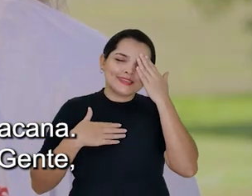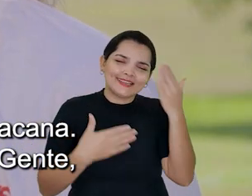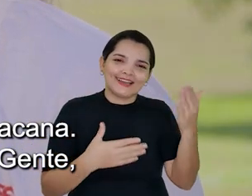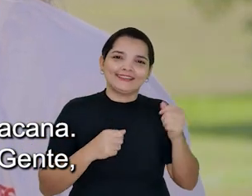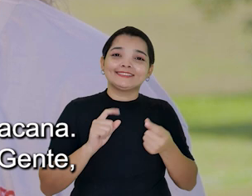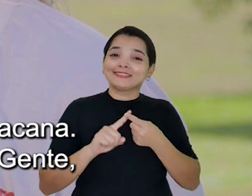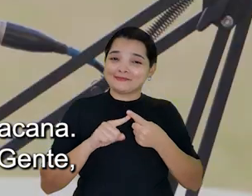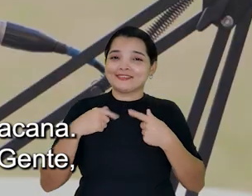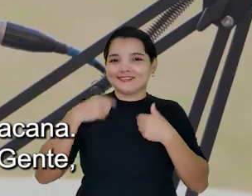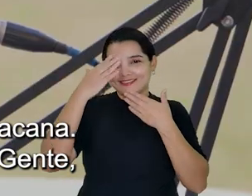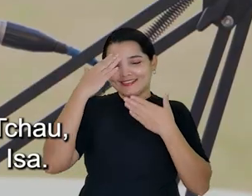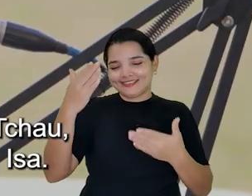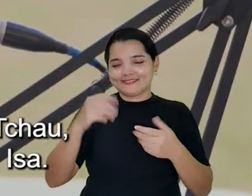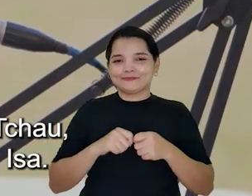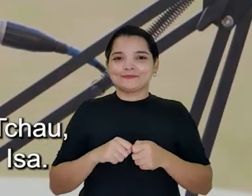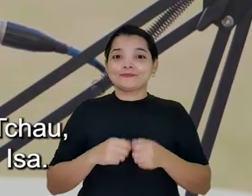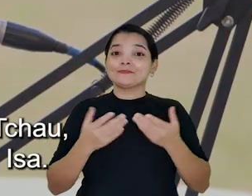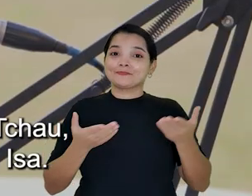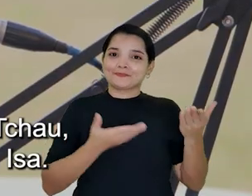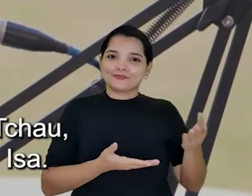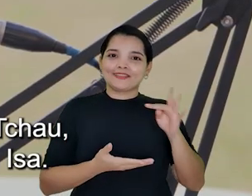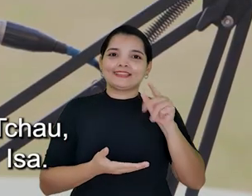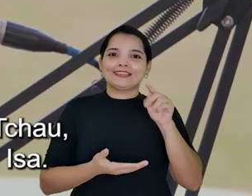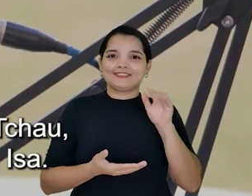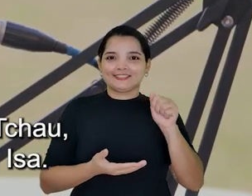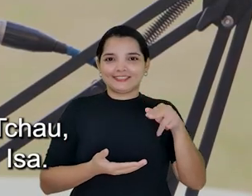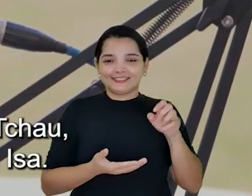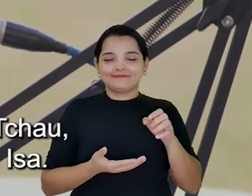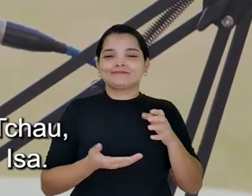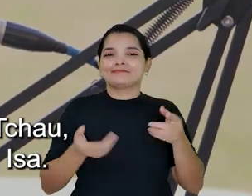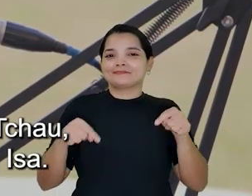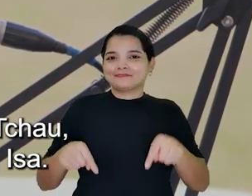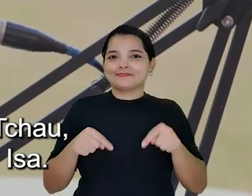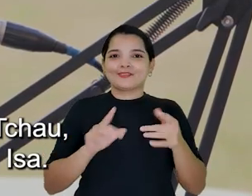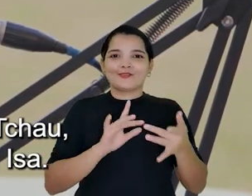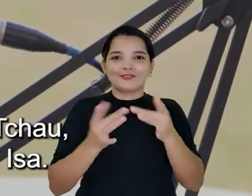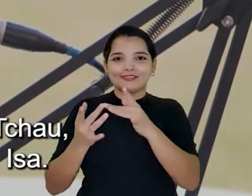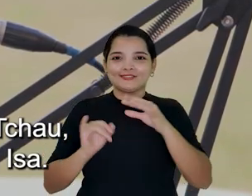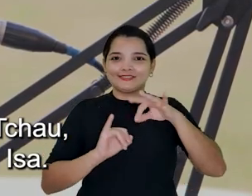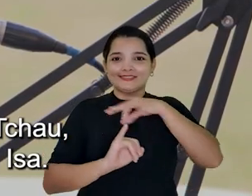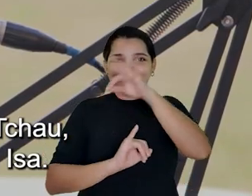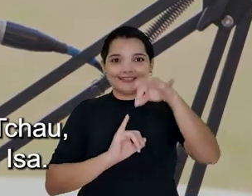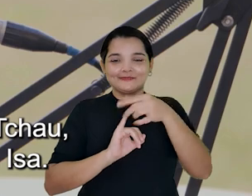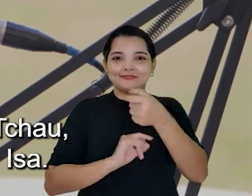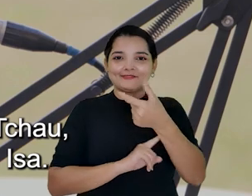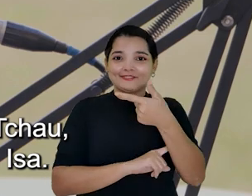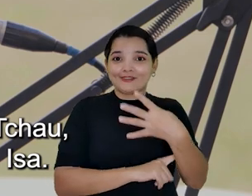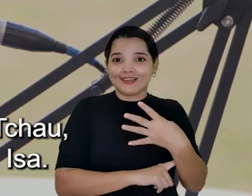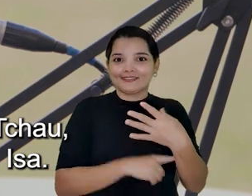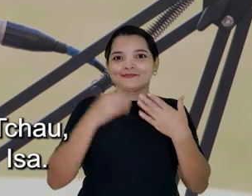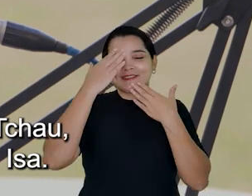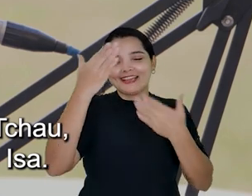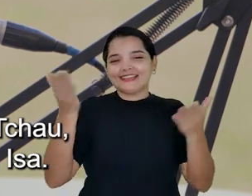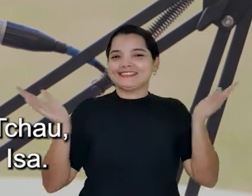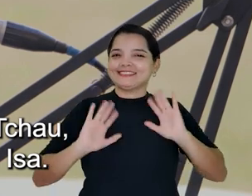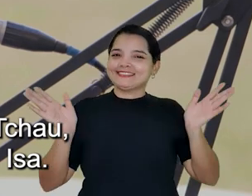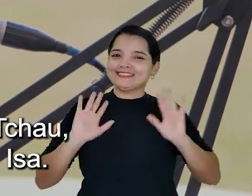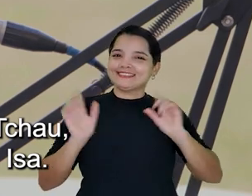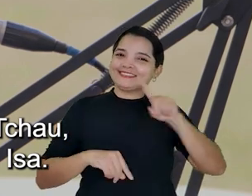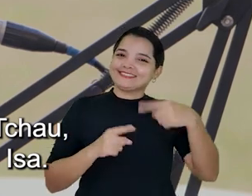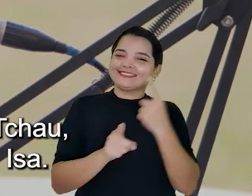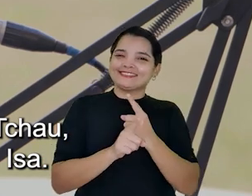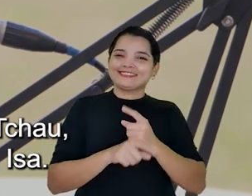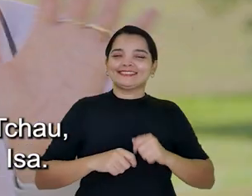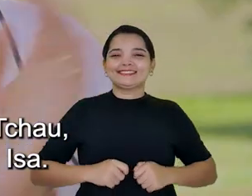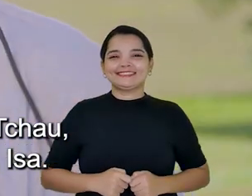agradeço obrigada gente Tatiane Braga conexões ifs 2024 obrigada tchau Tchau até